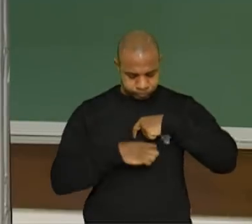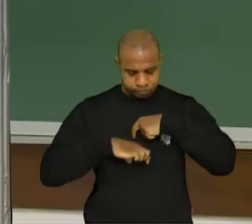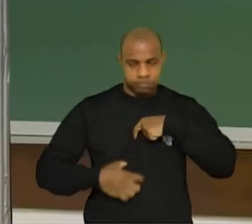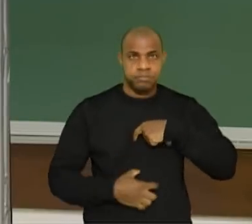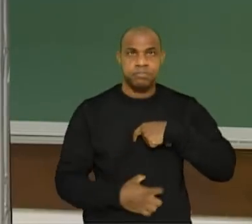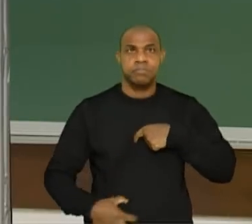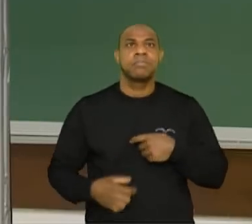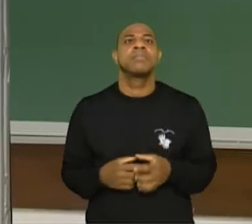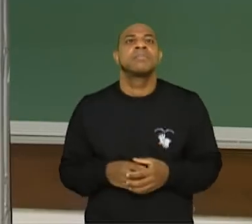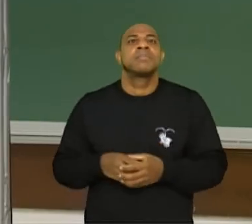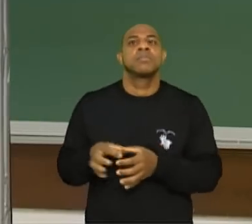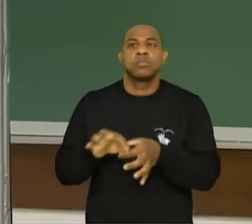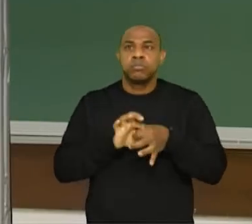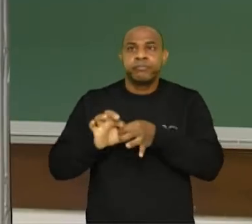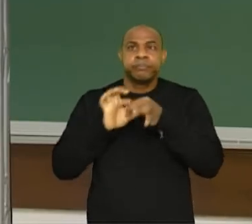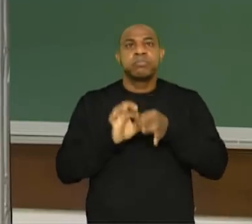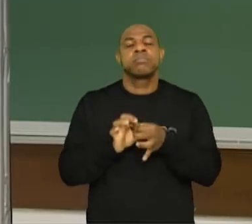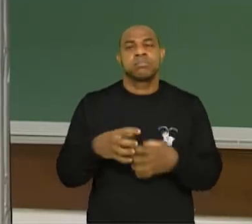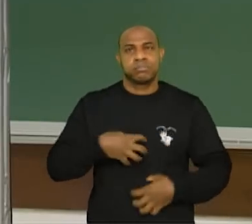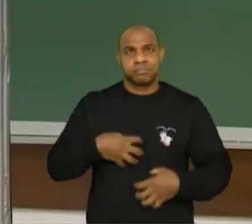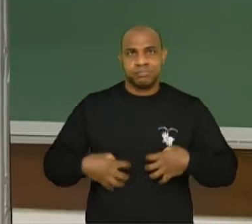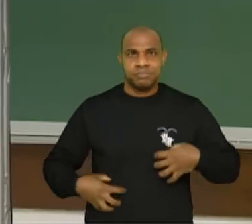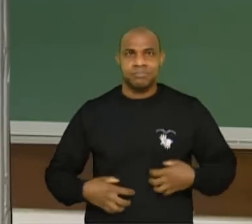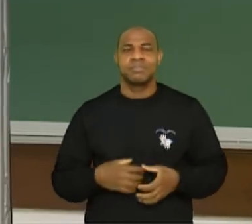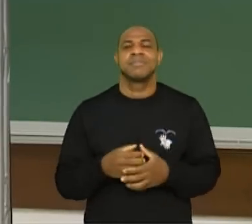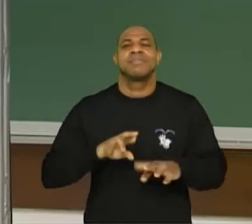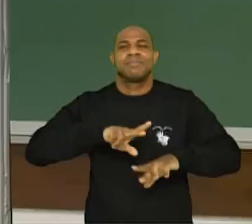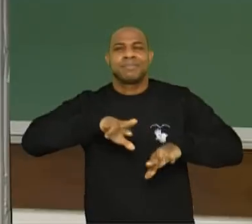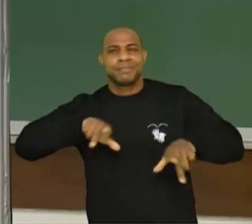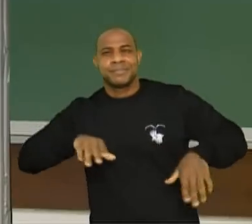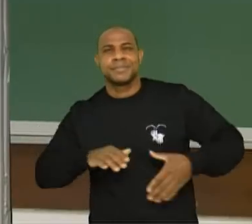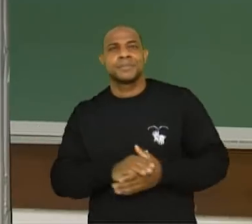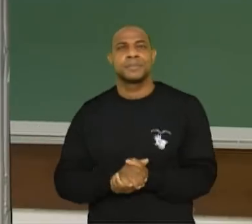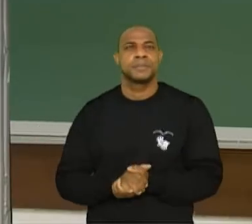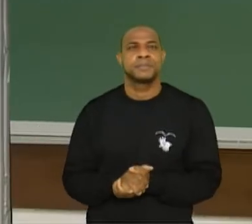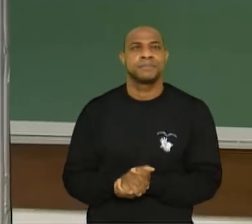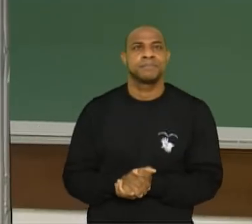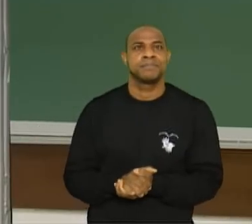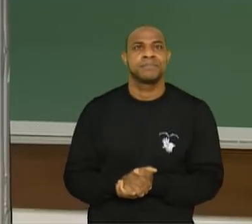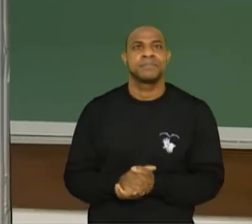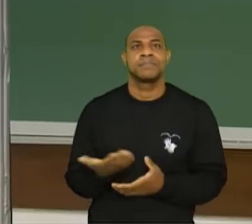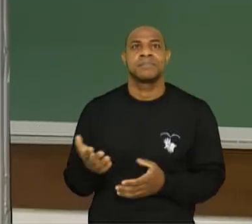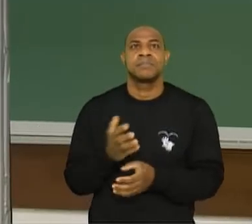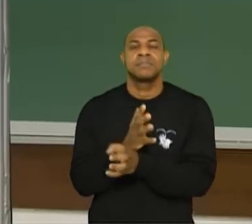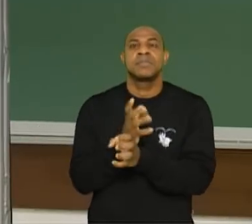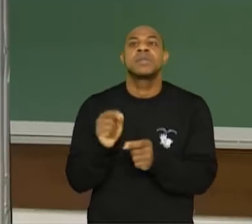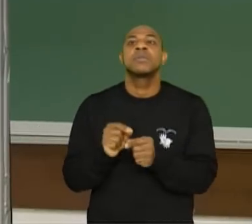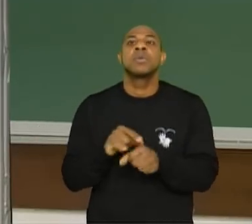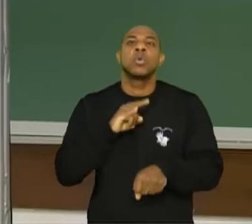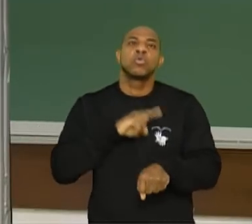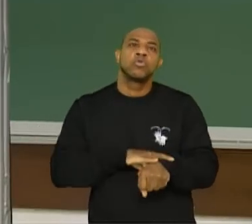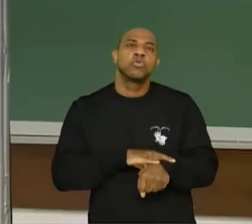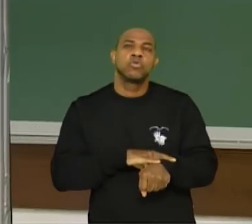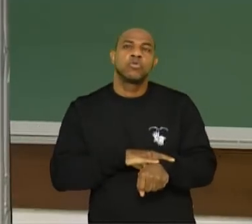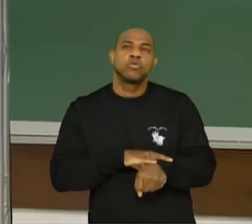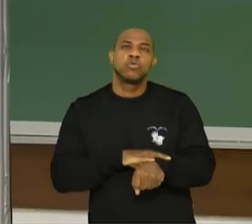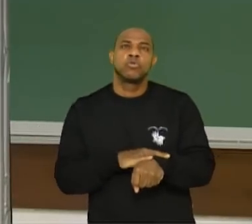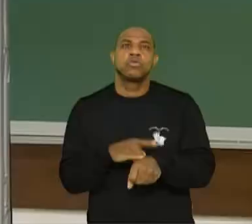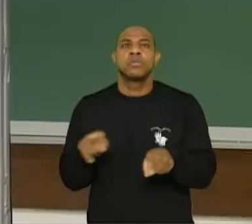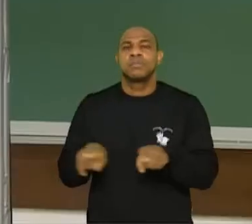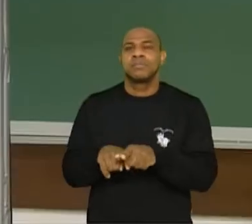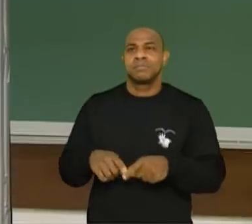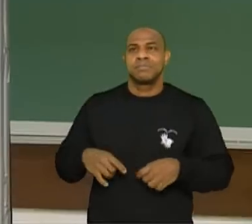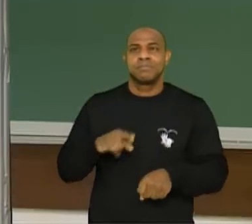dos órgãos, né? Relacionados à digestão, como estômago, intestino e tudo mais. Sistema urinário, formado pelo rim, pela uretra